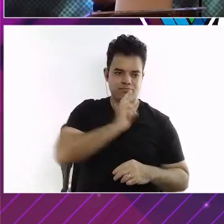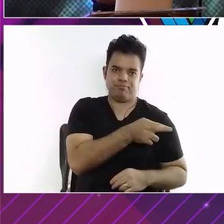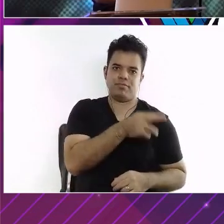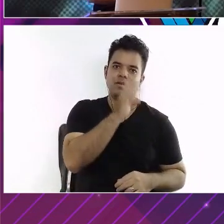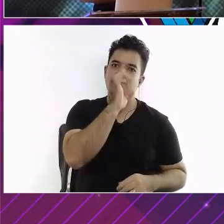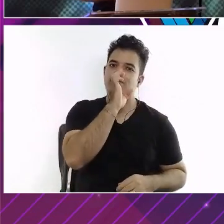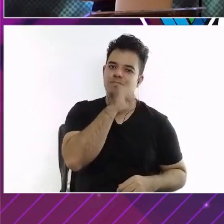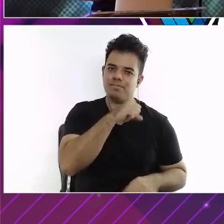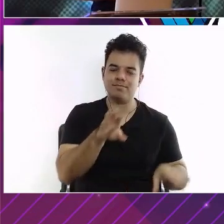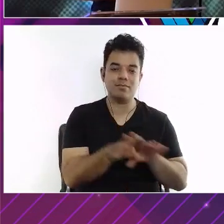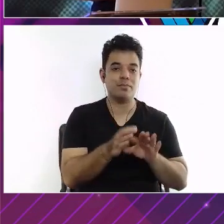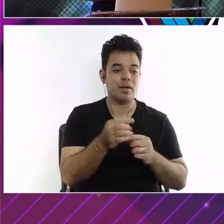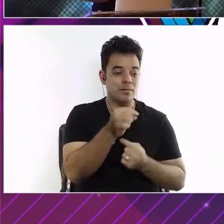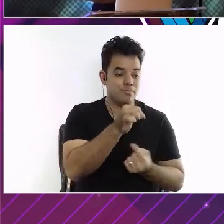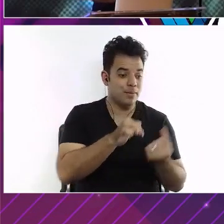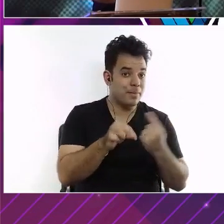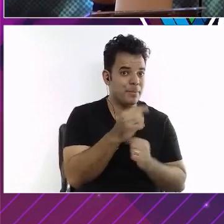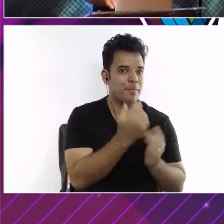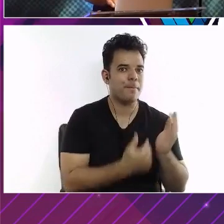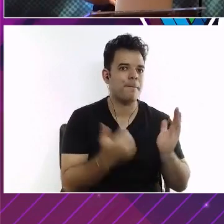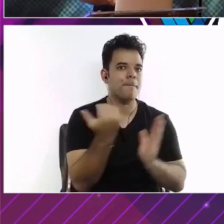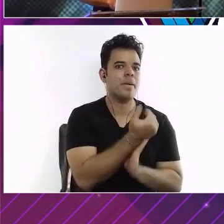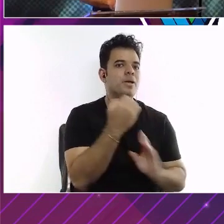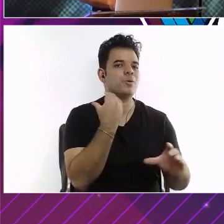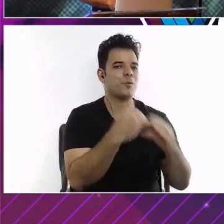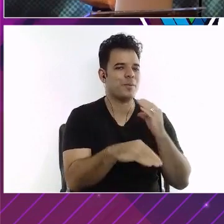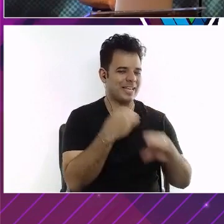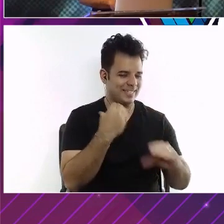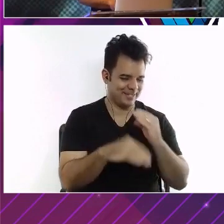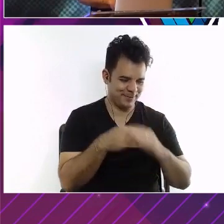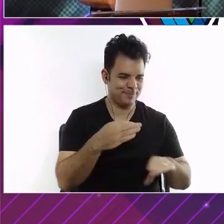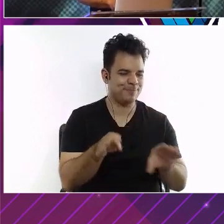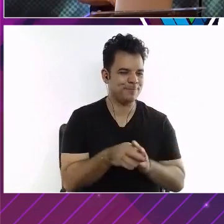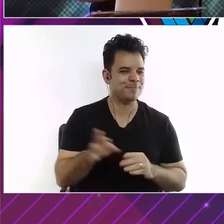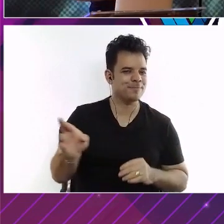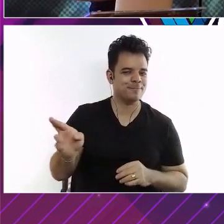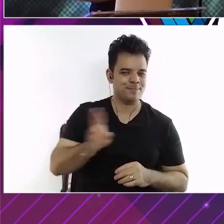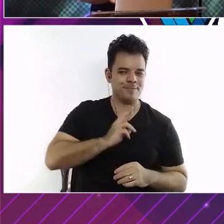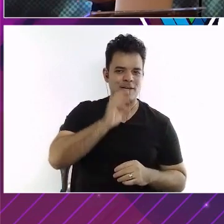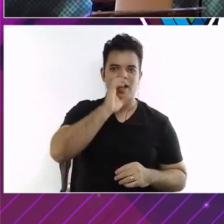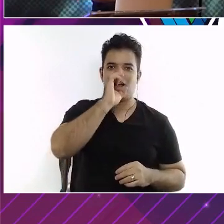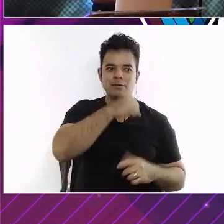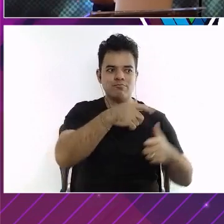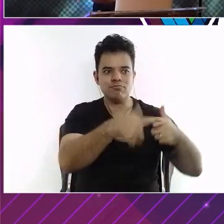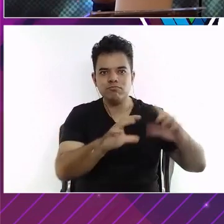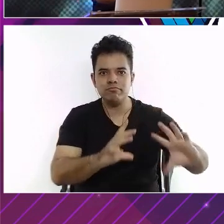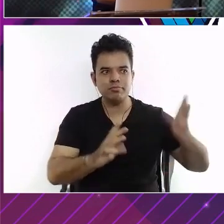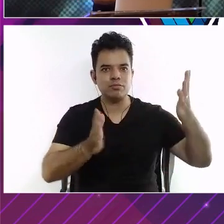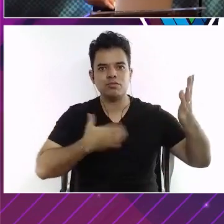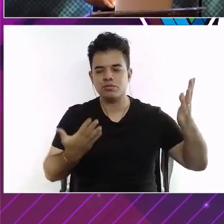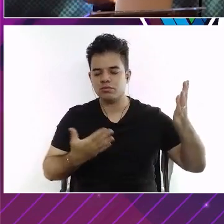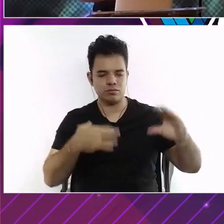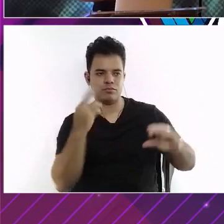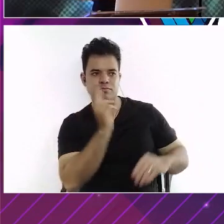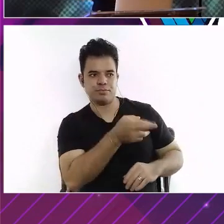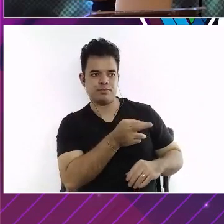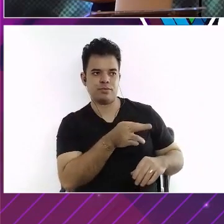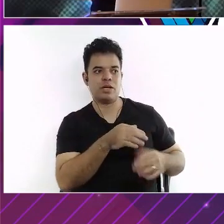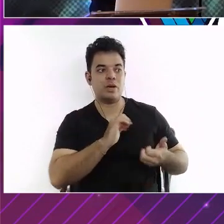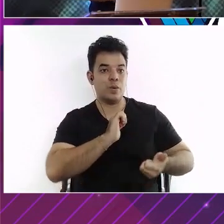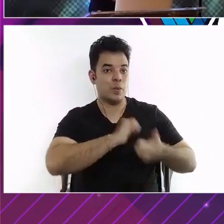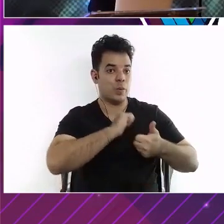mais colaboração e comunicação, para a gente criar respostas rápidas a problemas que acontecem no processo, melhor qualidade, porque a